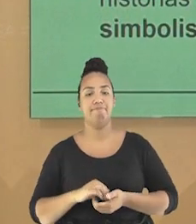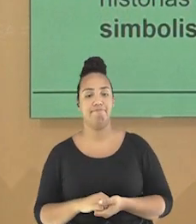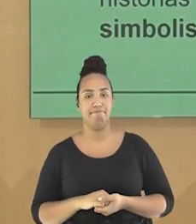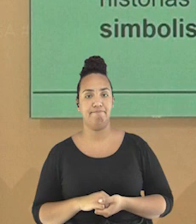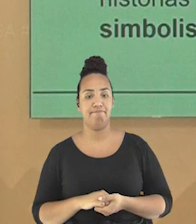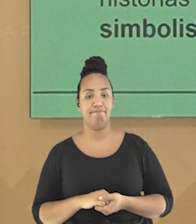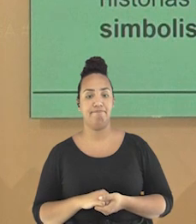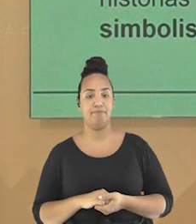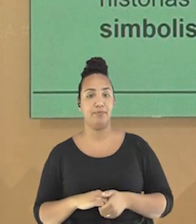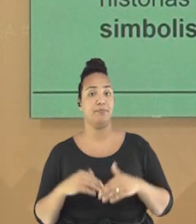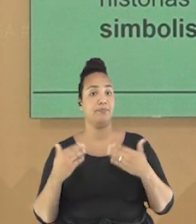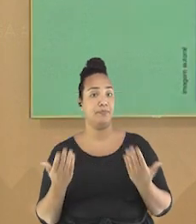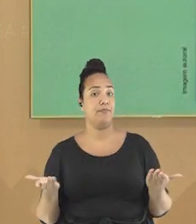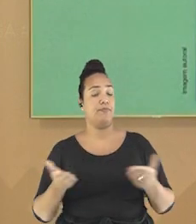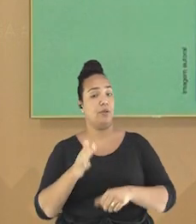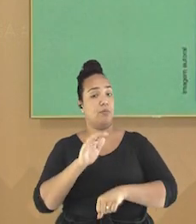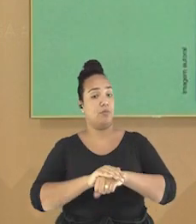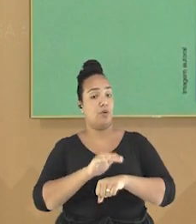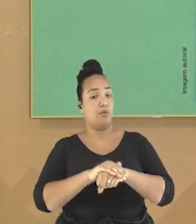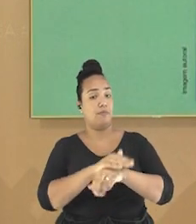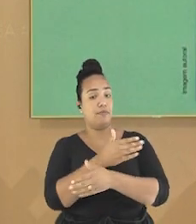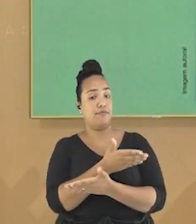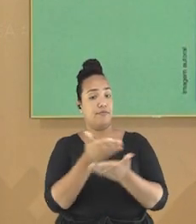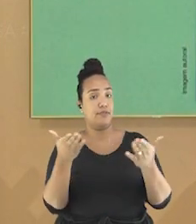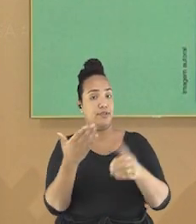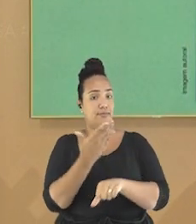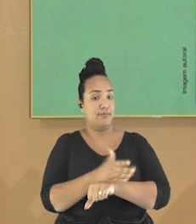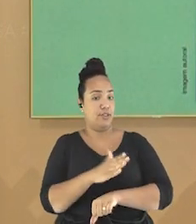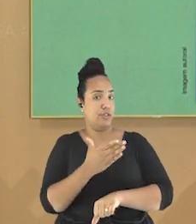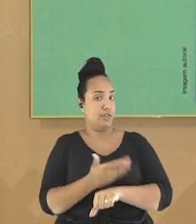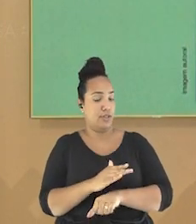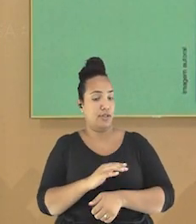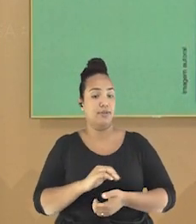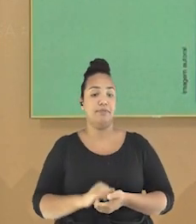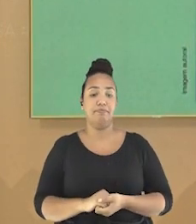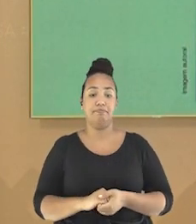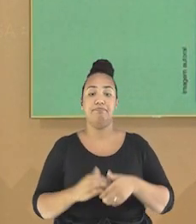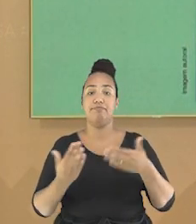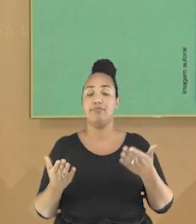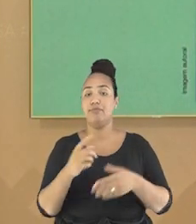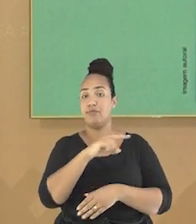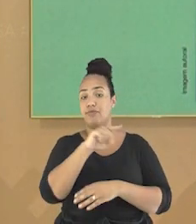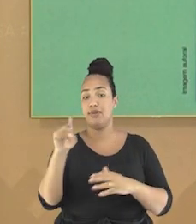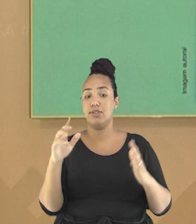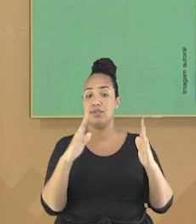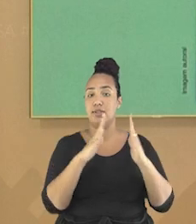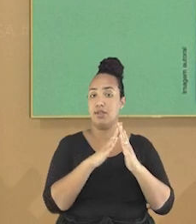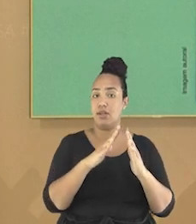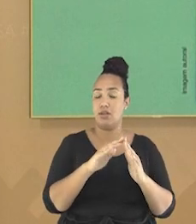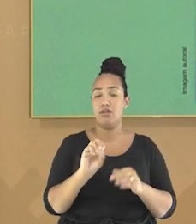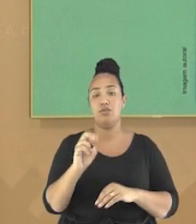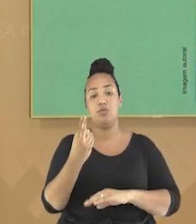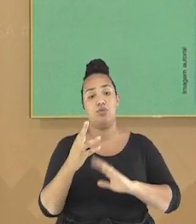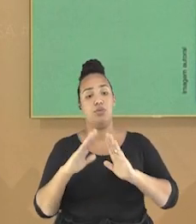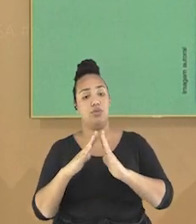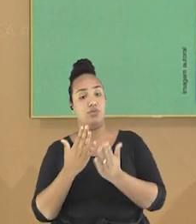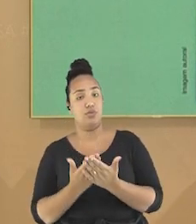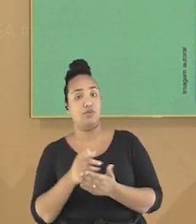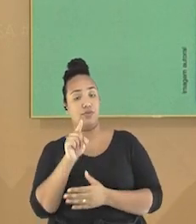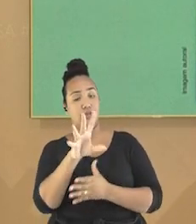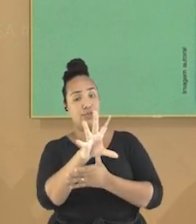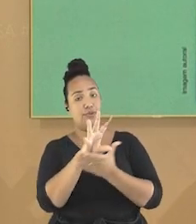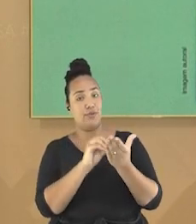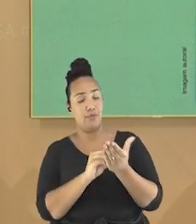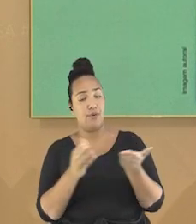artesanatos. Então agora é a sua vez de colocar a mão na massa. Faça na sua casa ou na escola esse quadro